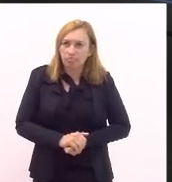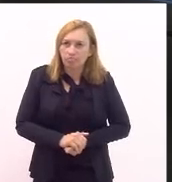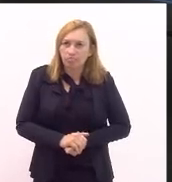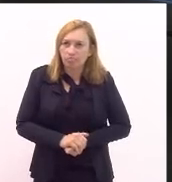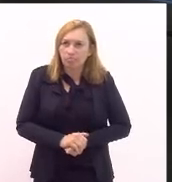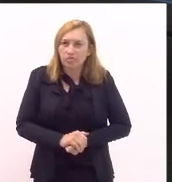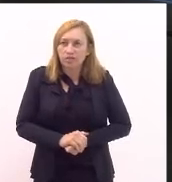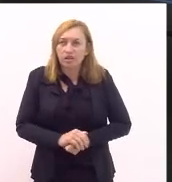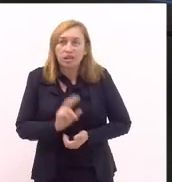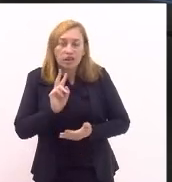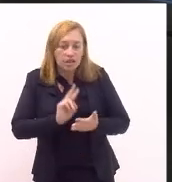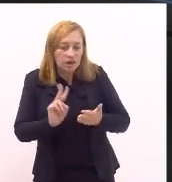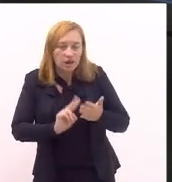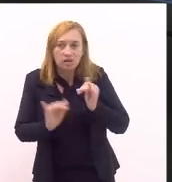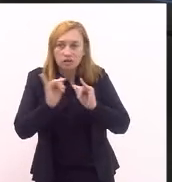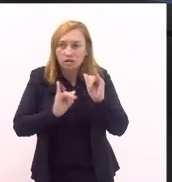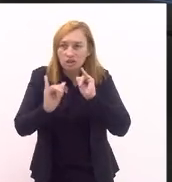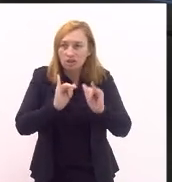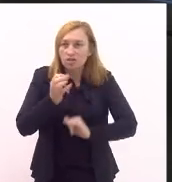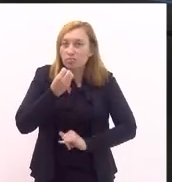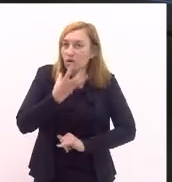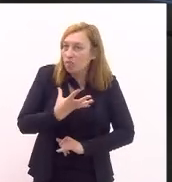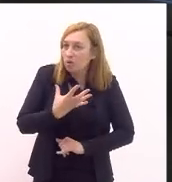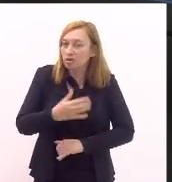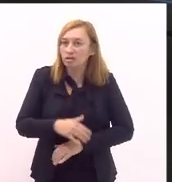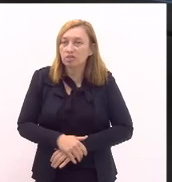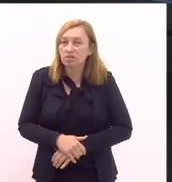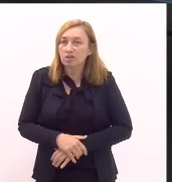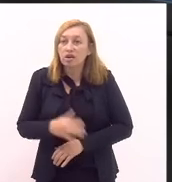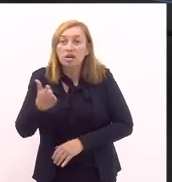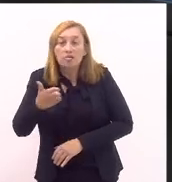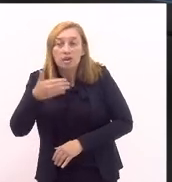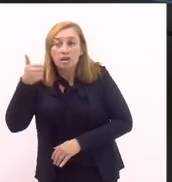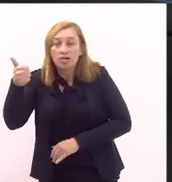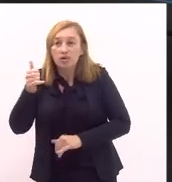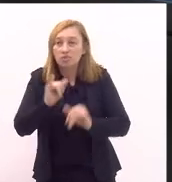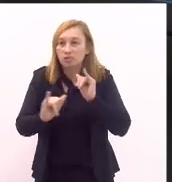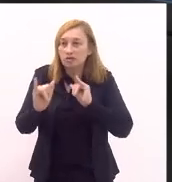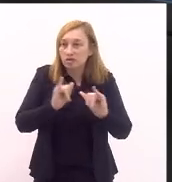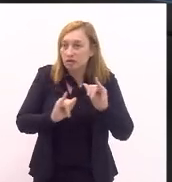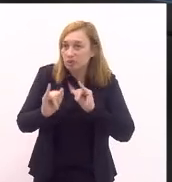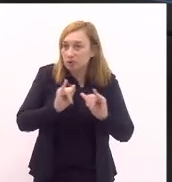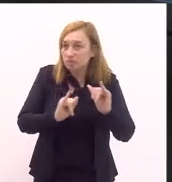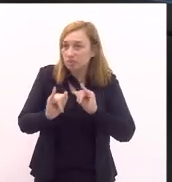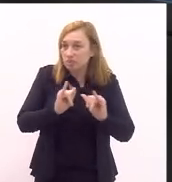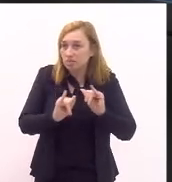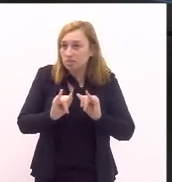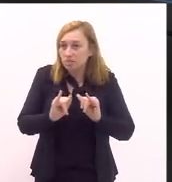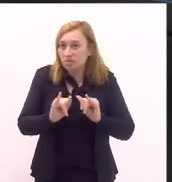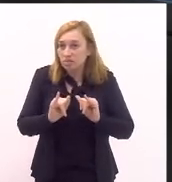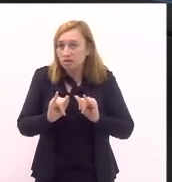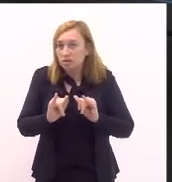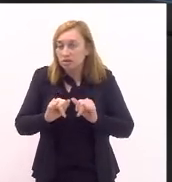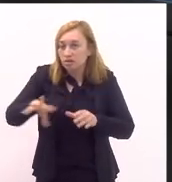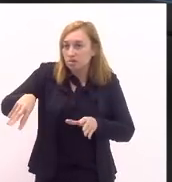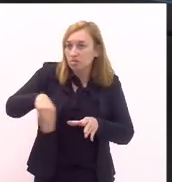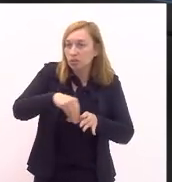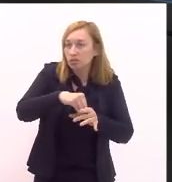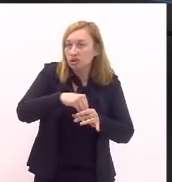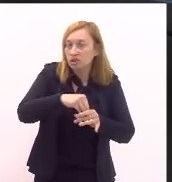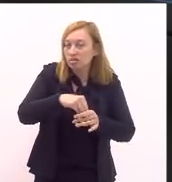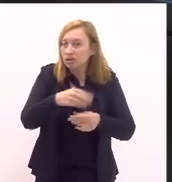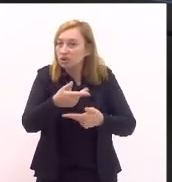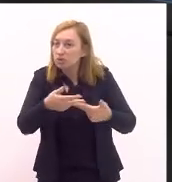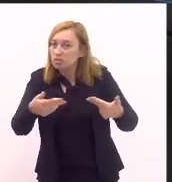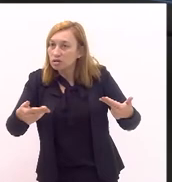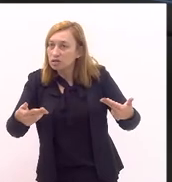ler boas notícias de ter melhores informações de estar por dentro da